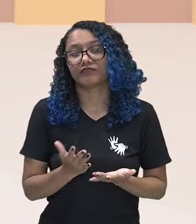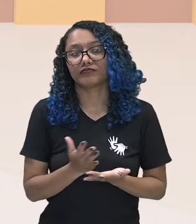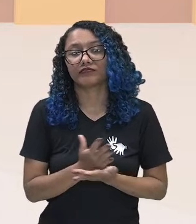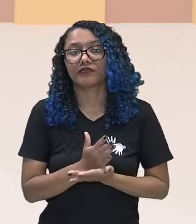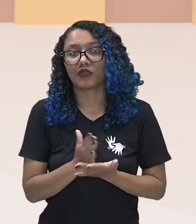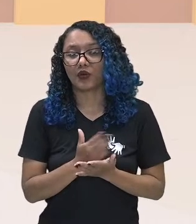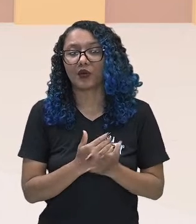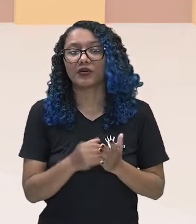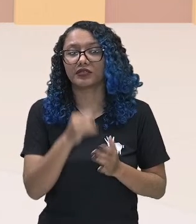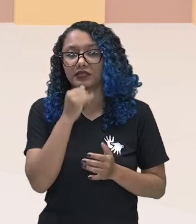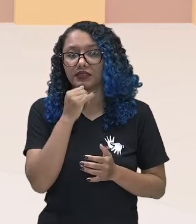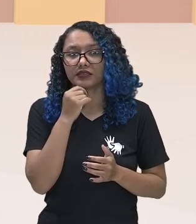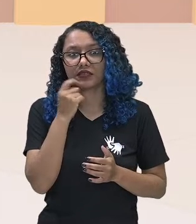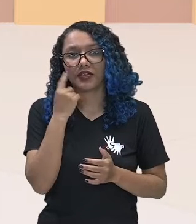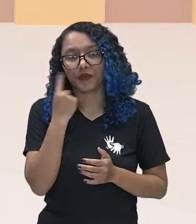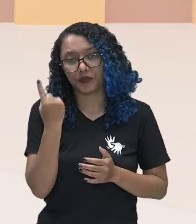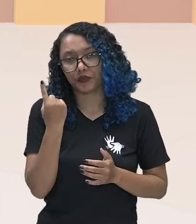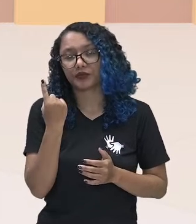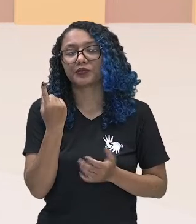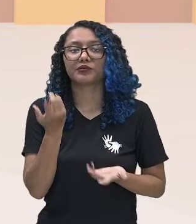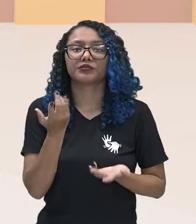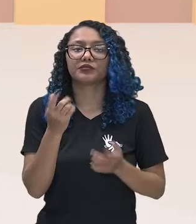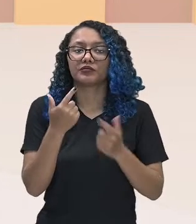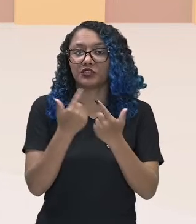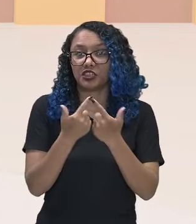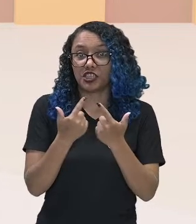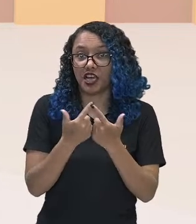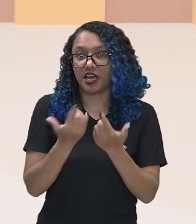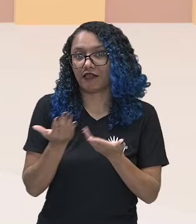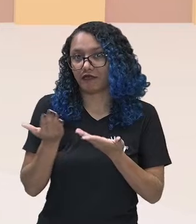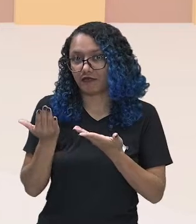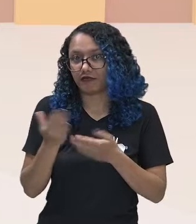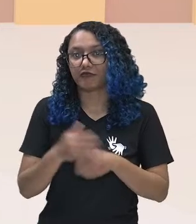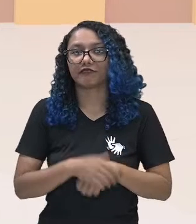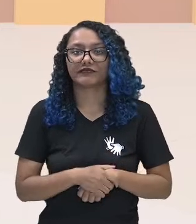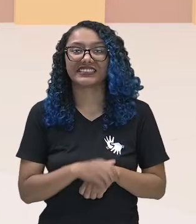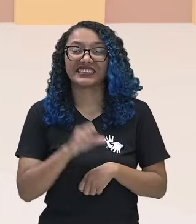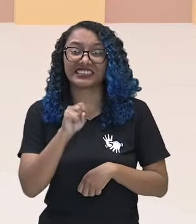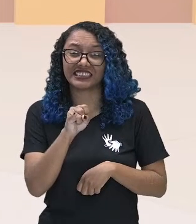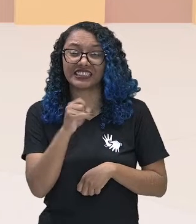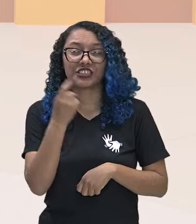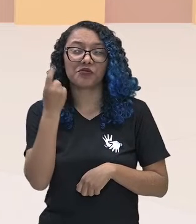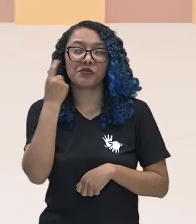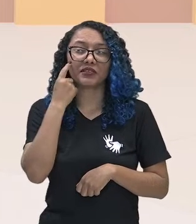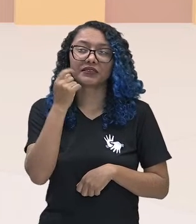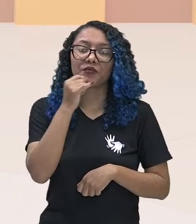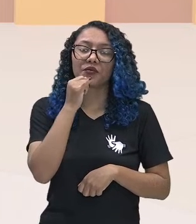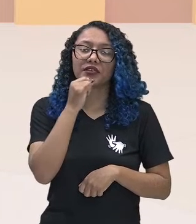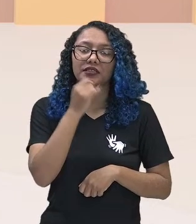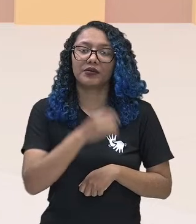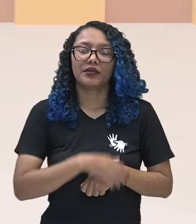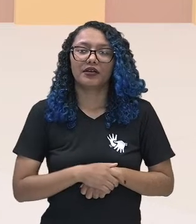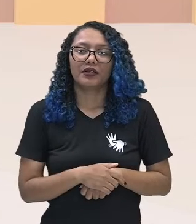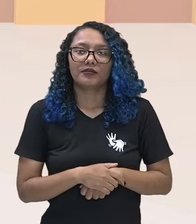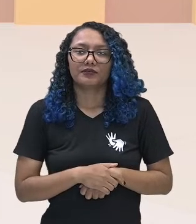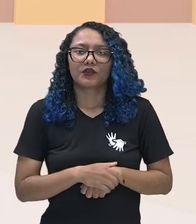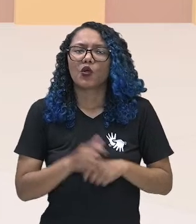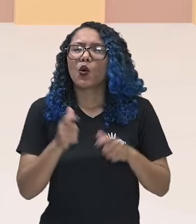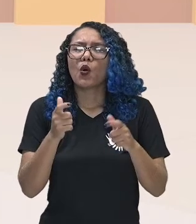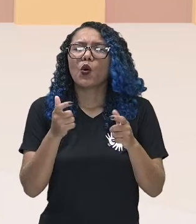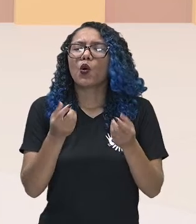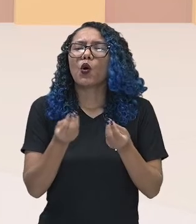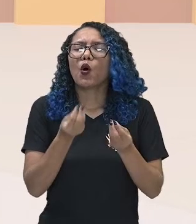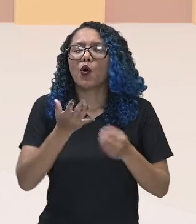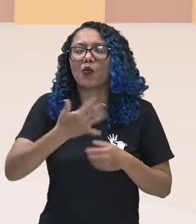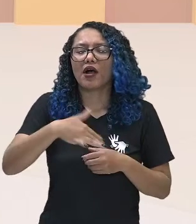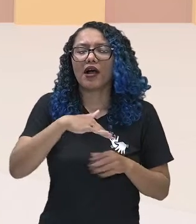para vocês também o Teatro Amazonas, né? Então, se a gente for pensar nessa área aí do Teatro Amazonas, como